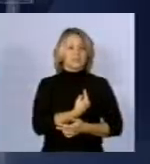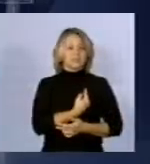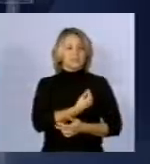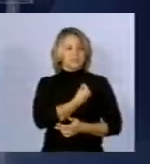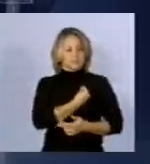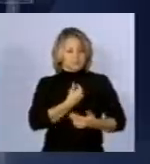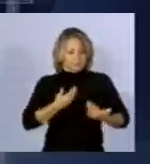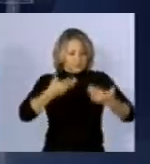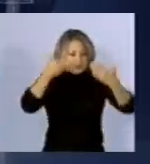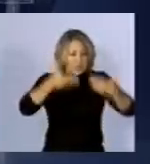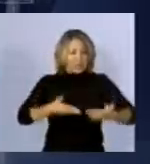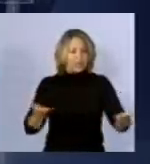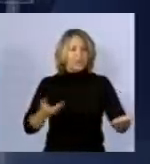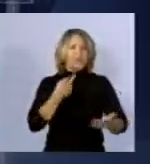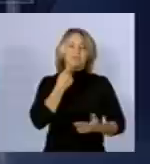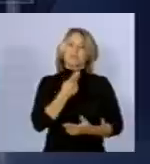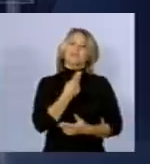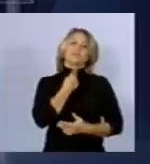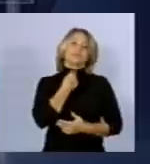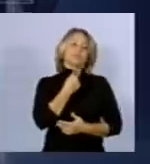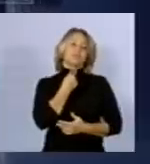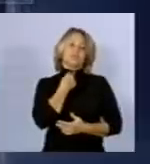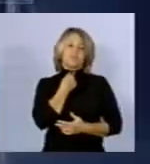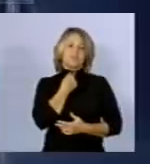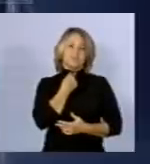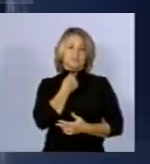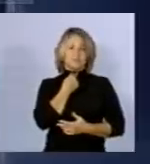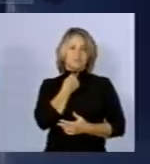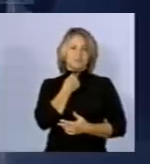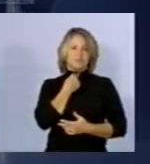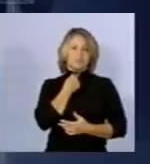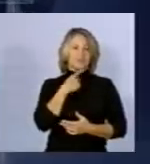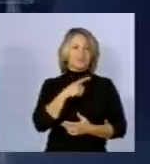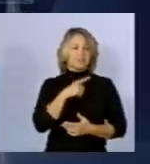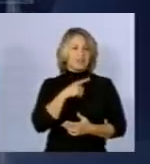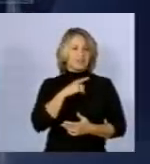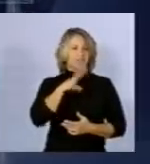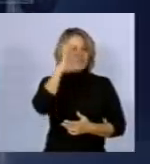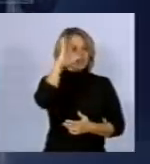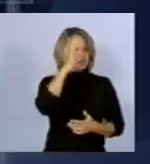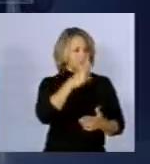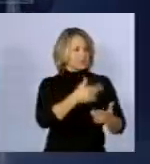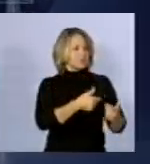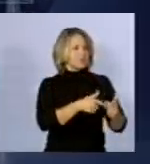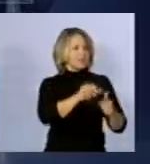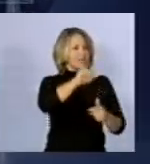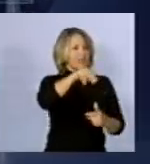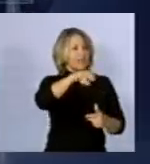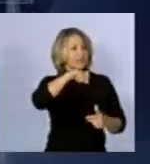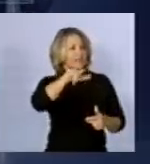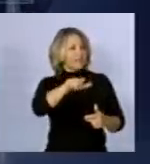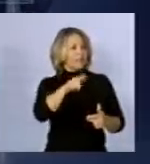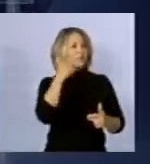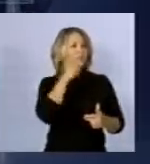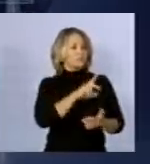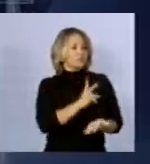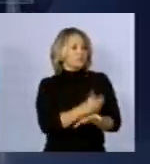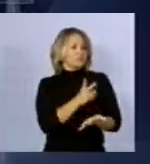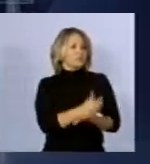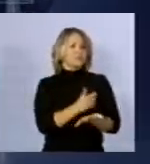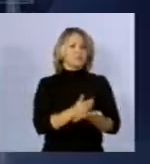posição é que não há mais razão nem para essa resolução da Anel continuar vigente Face a sua